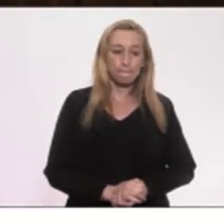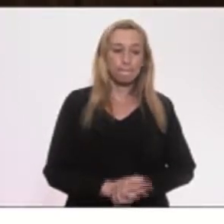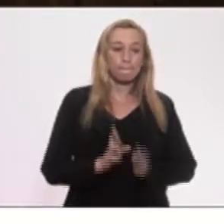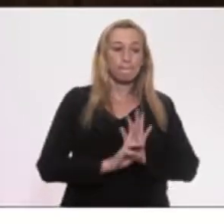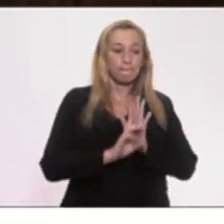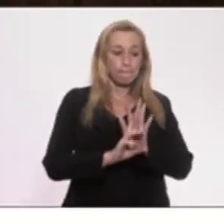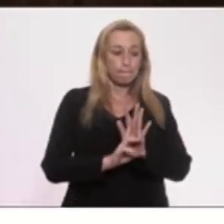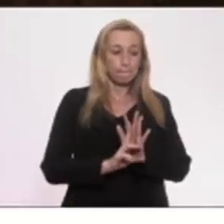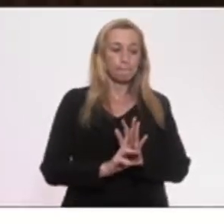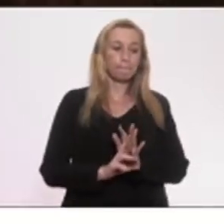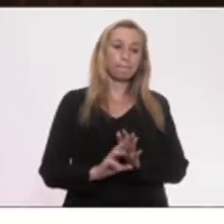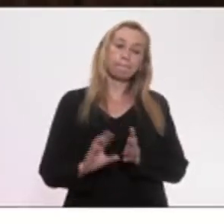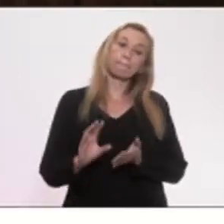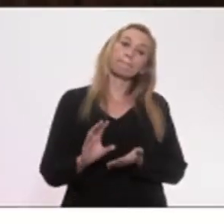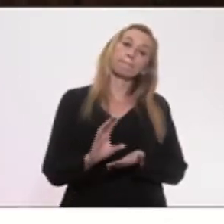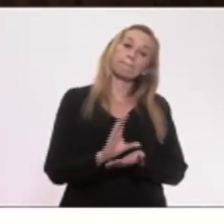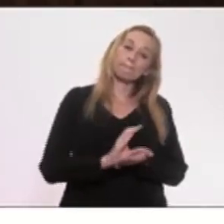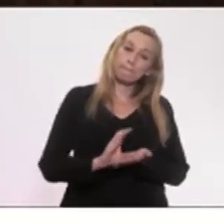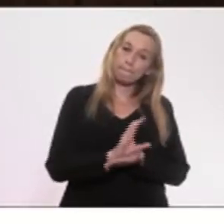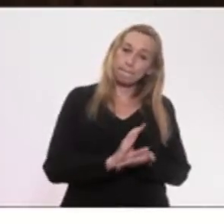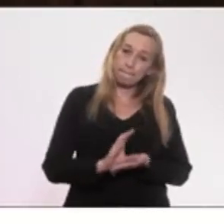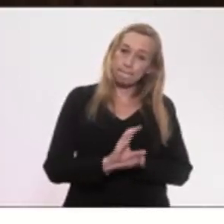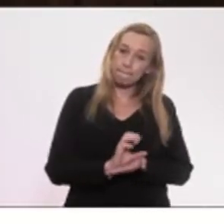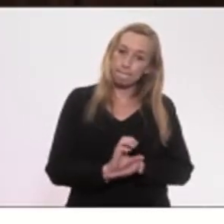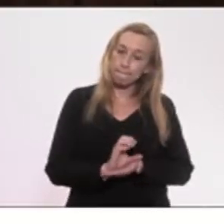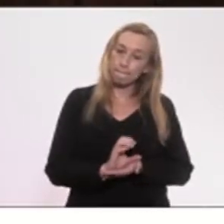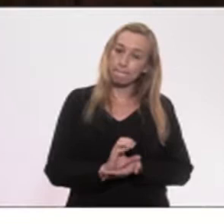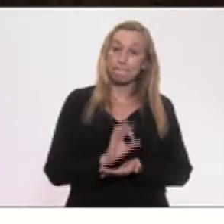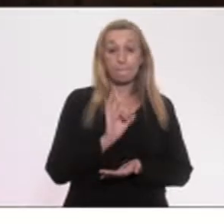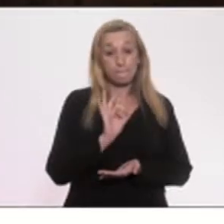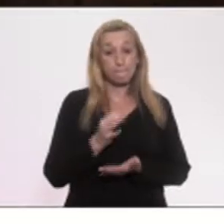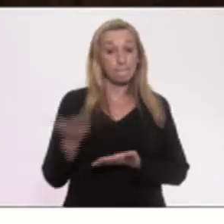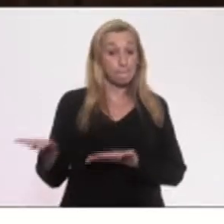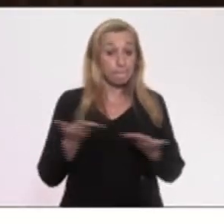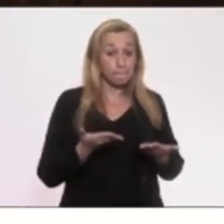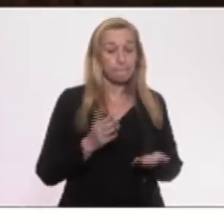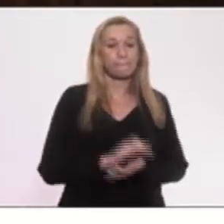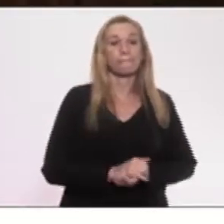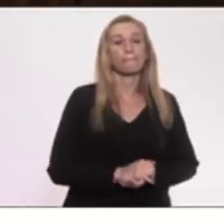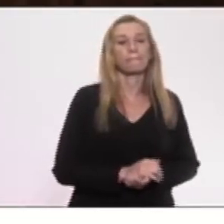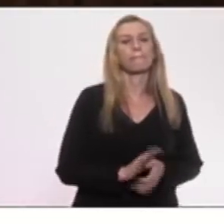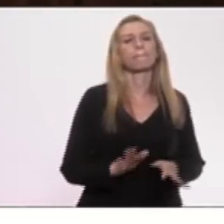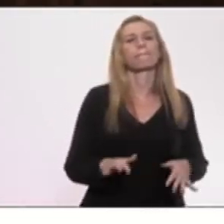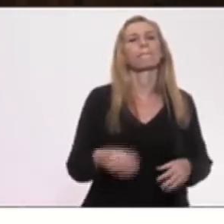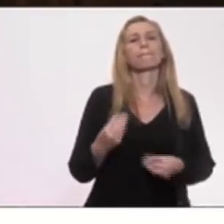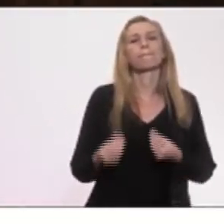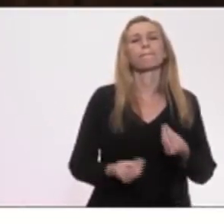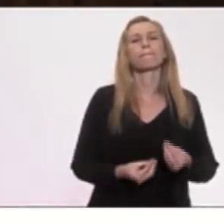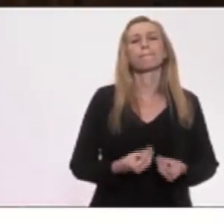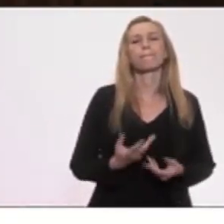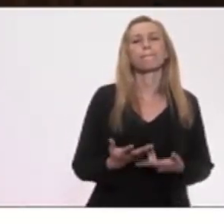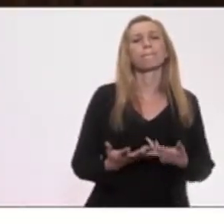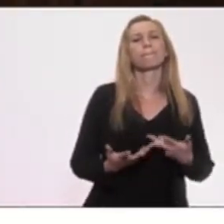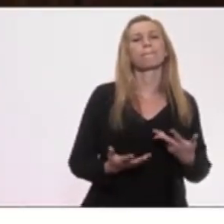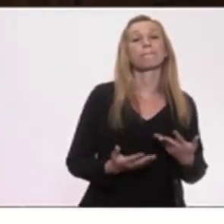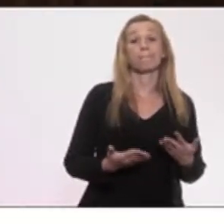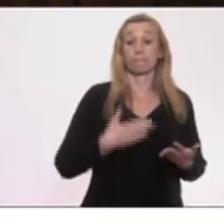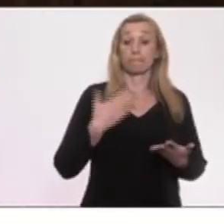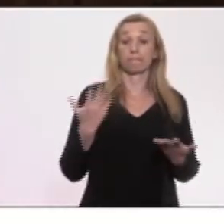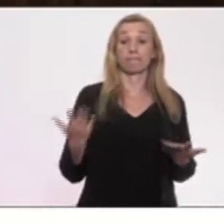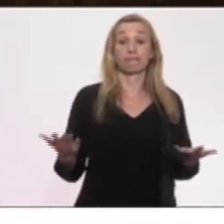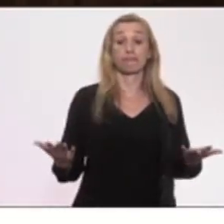representantes do Conselho Consultivo naquele colegiado foram, obviamente, convidados. Qual não foi a nossa estupefação e